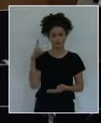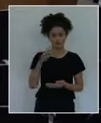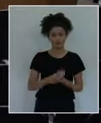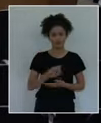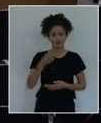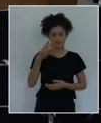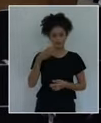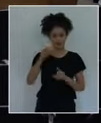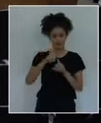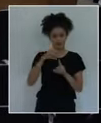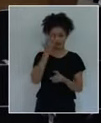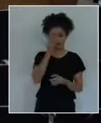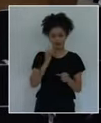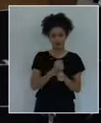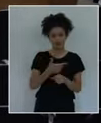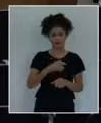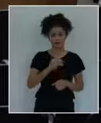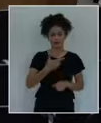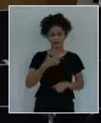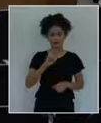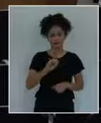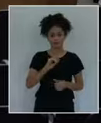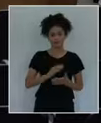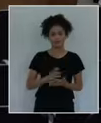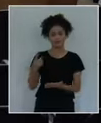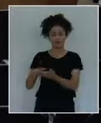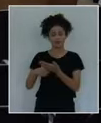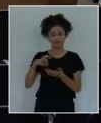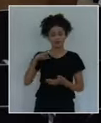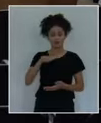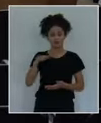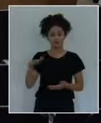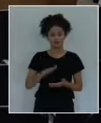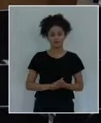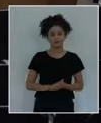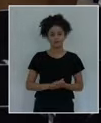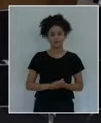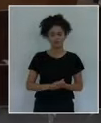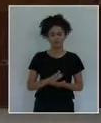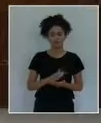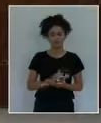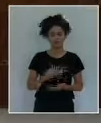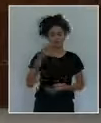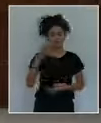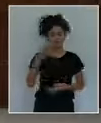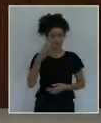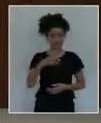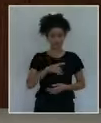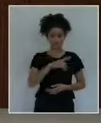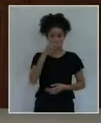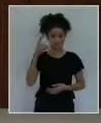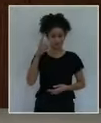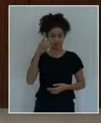em 3/2/2020, convocado para 17h30, aos 3 dias do mês de setembro.